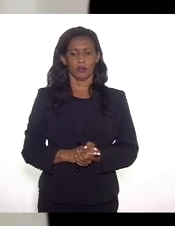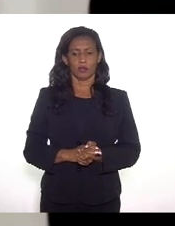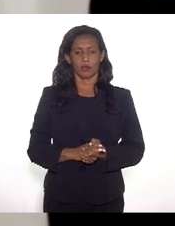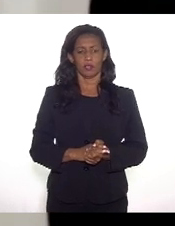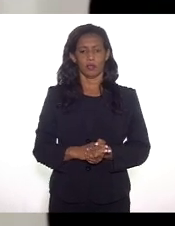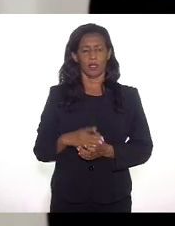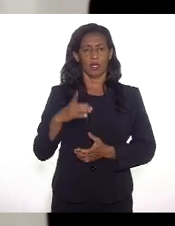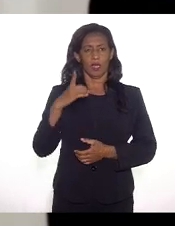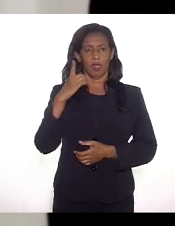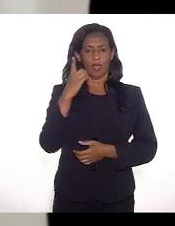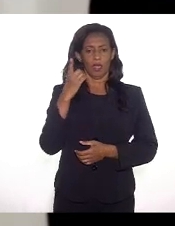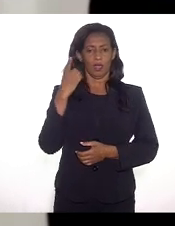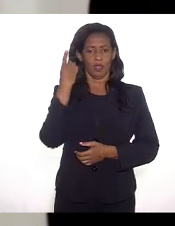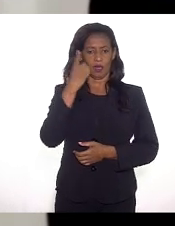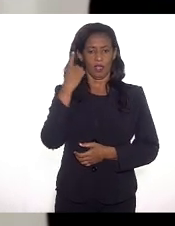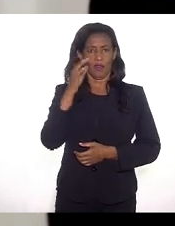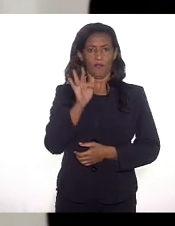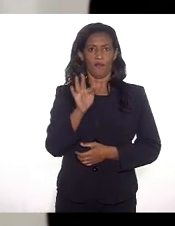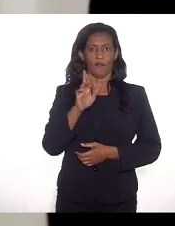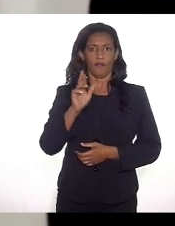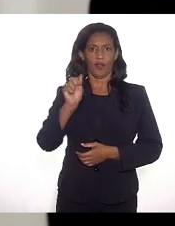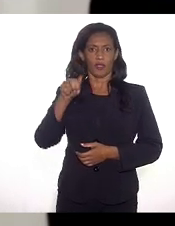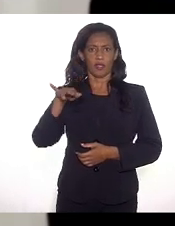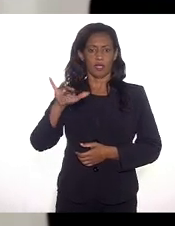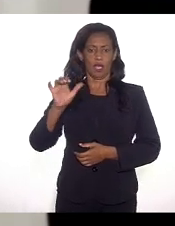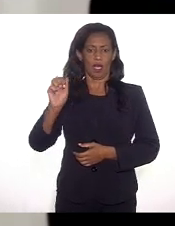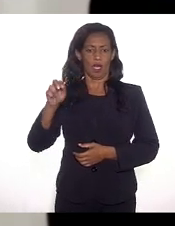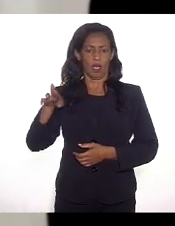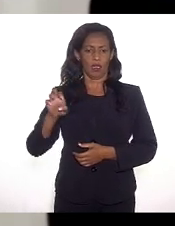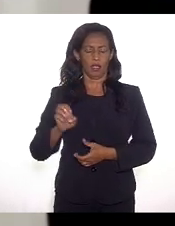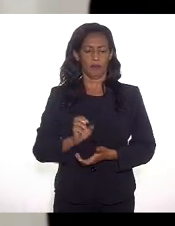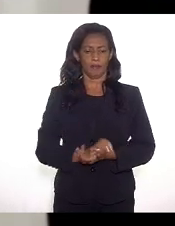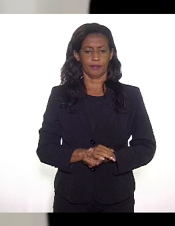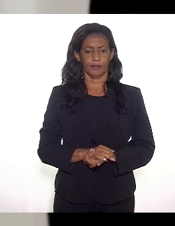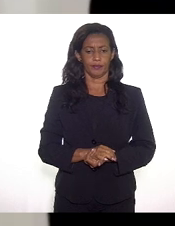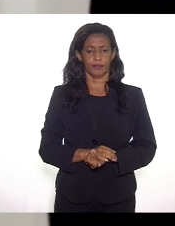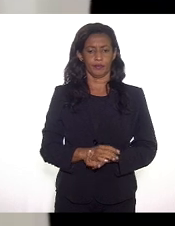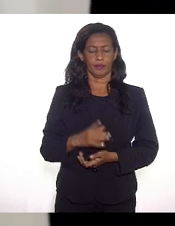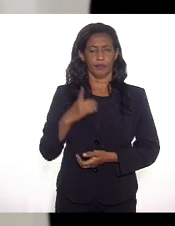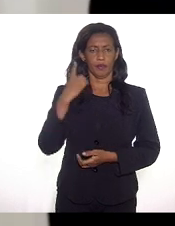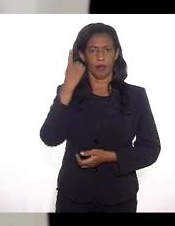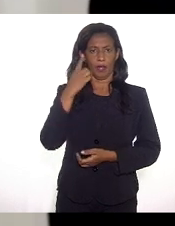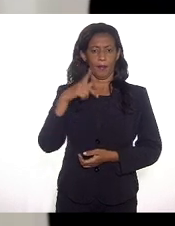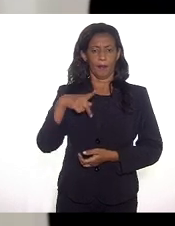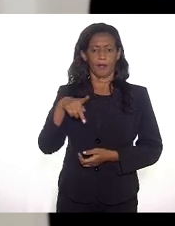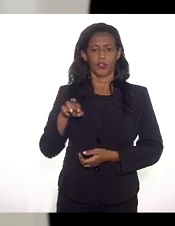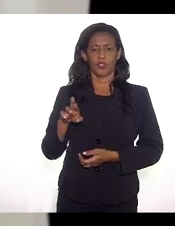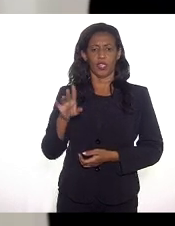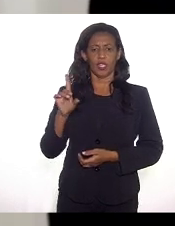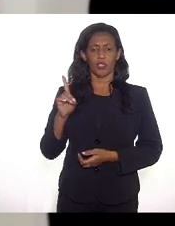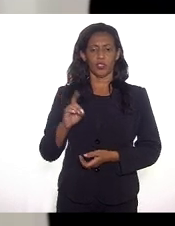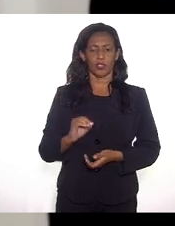Cabeleireiro. Deputada Franciane Mota. Deputada Franciane Mota. Deputado Pedro Ricardo.